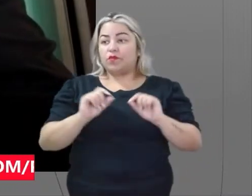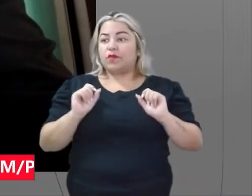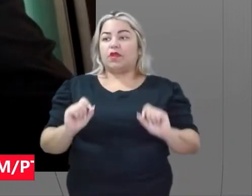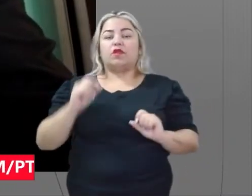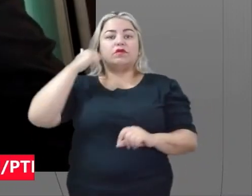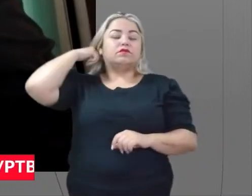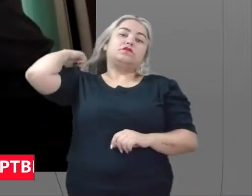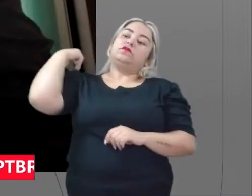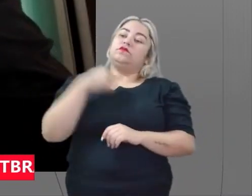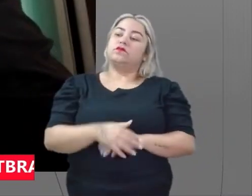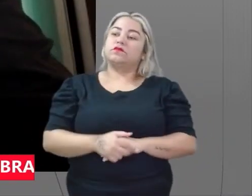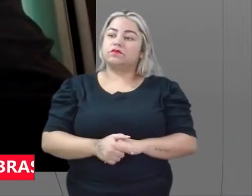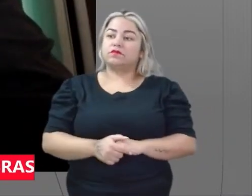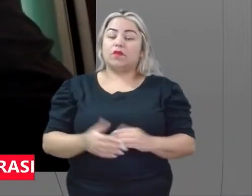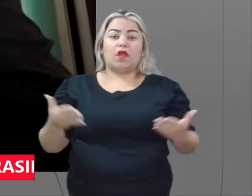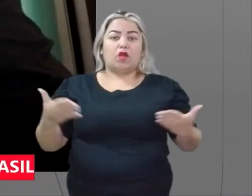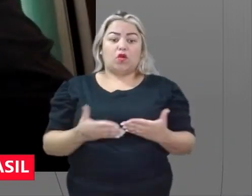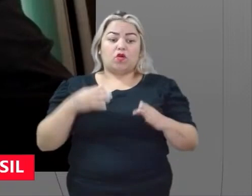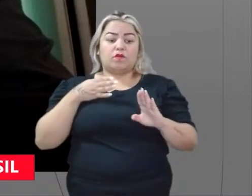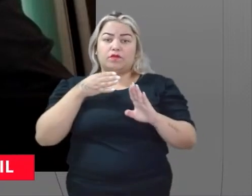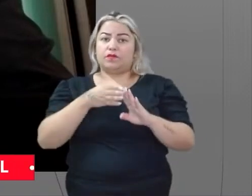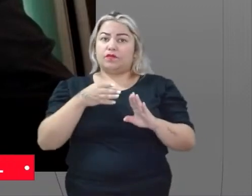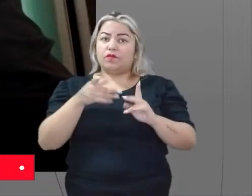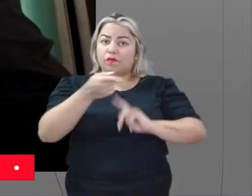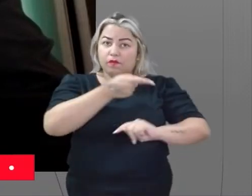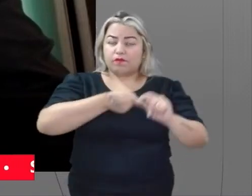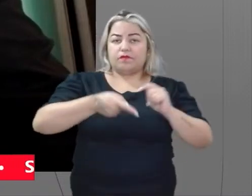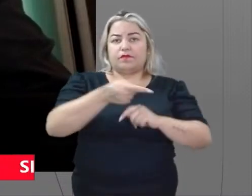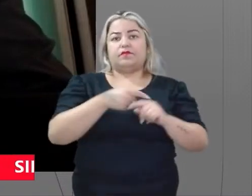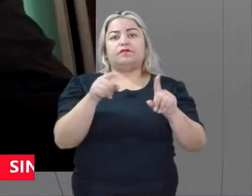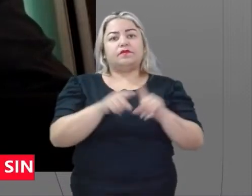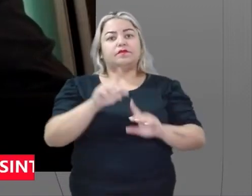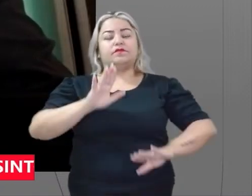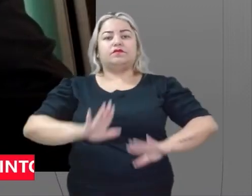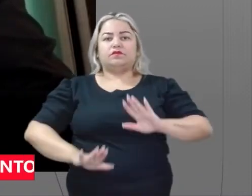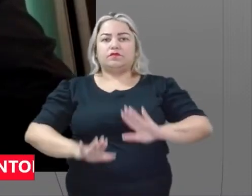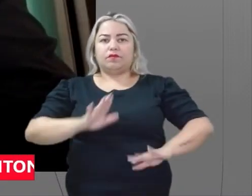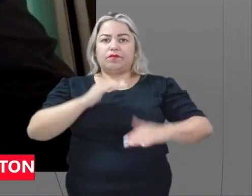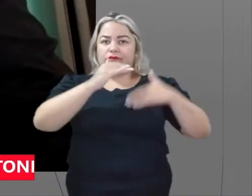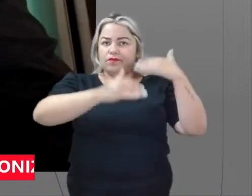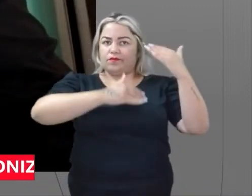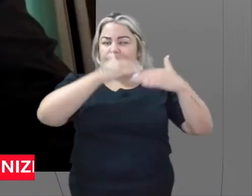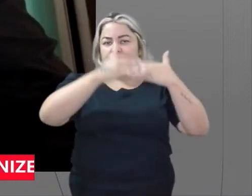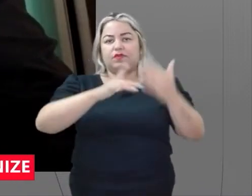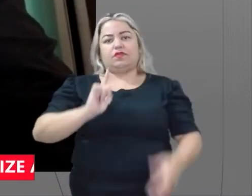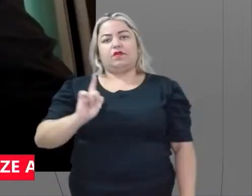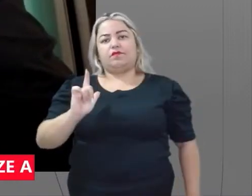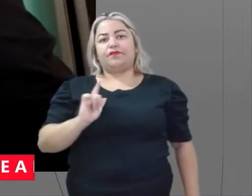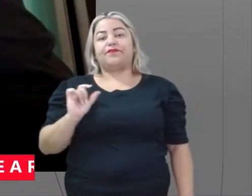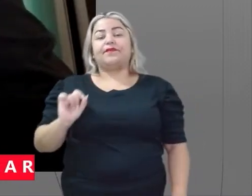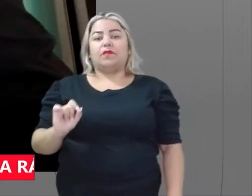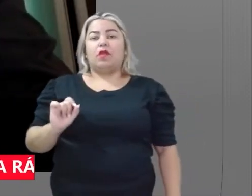lá. Agora, objetivos econômicos, porque é disso também que depende o desenvolvimento. Então, nós temos